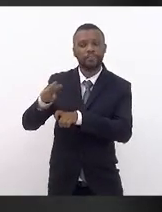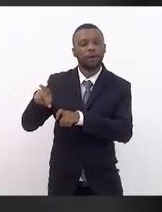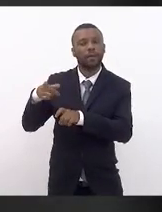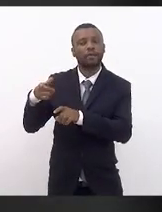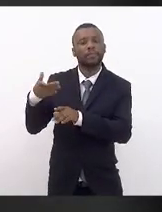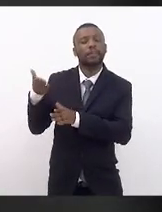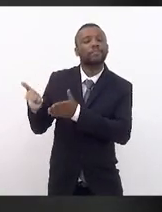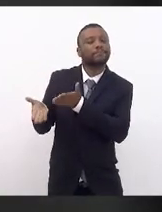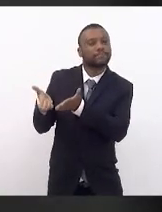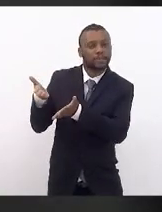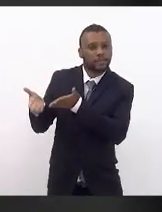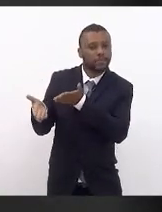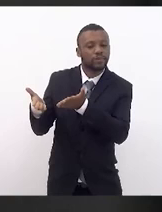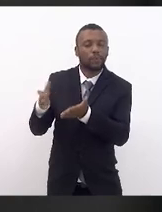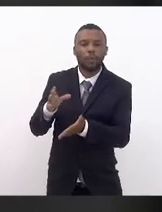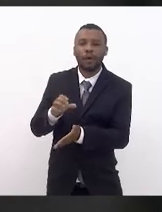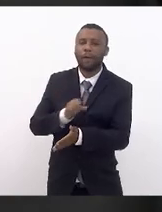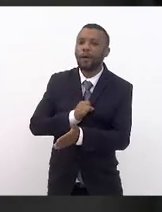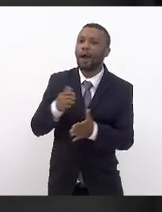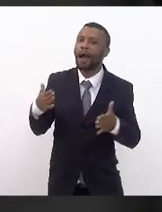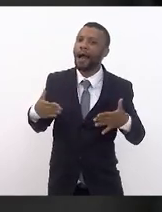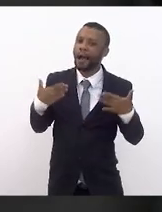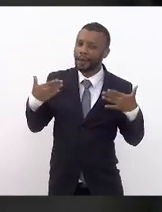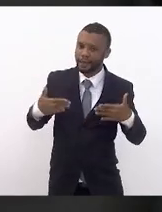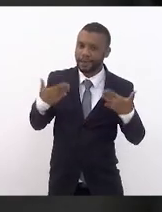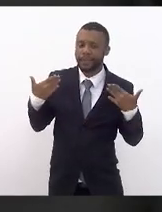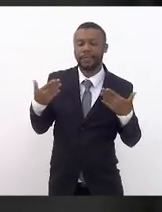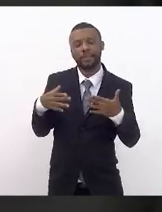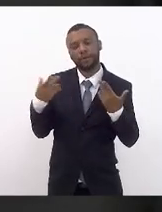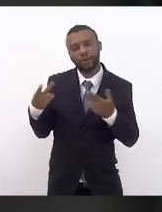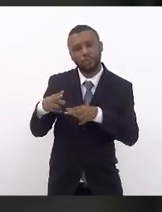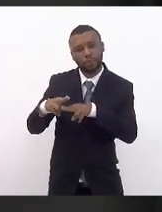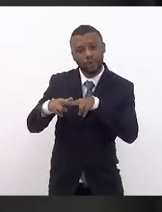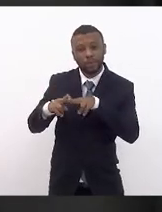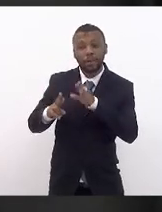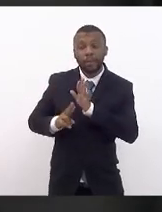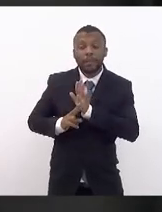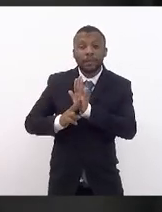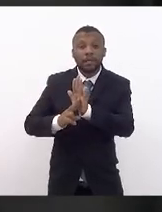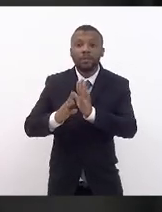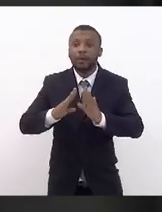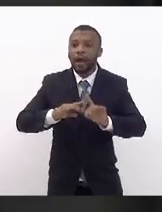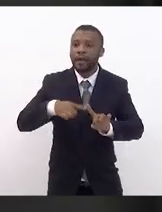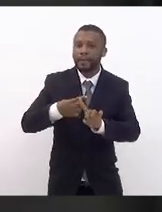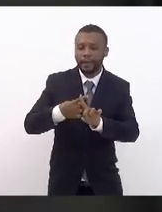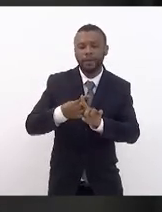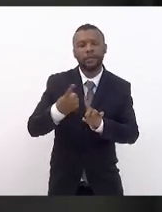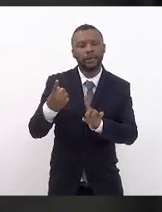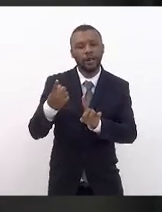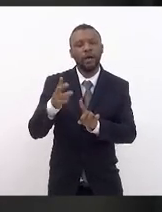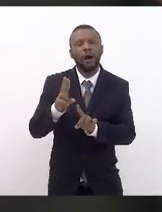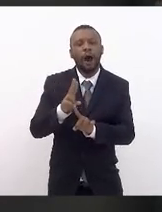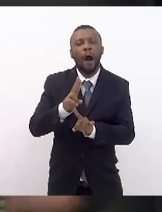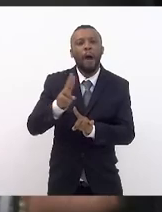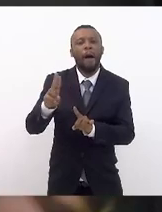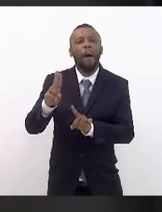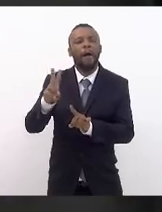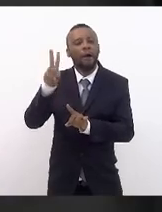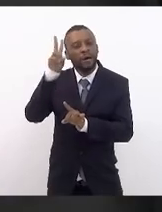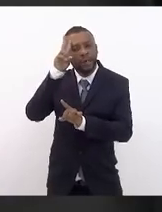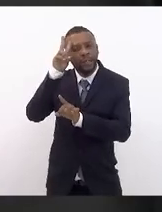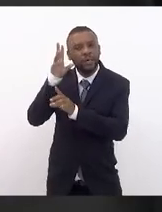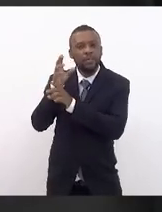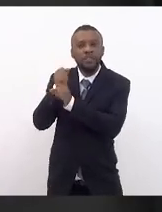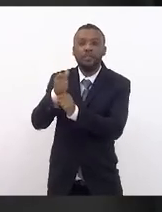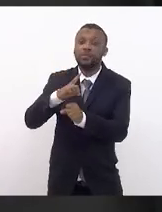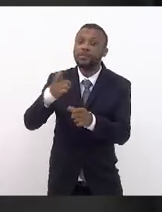E então, em nome de todas as igrejas, eu trago essa saudação Em nome da história, eu tive